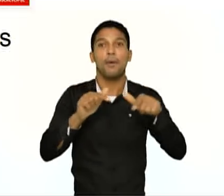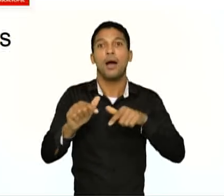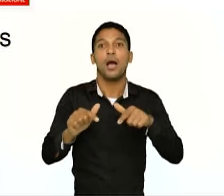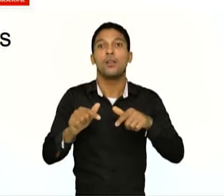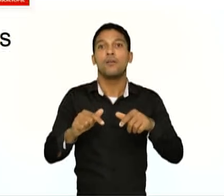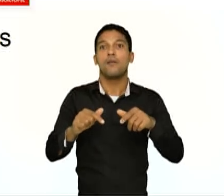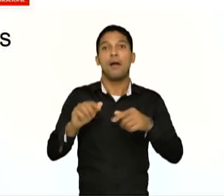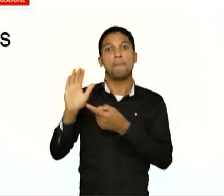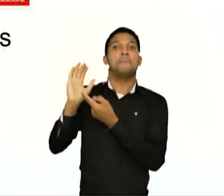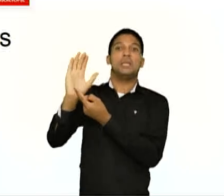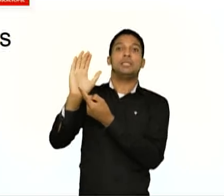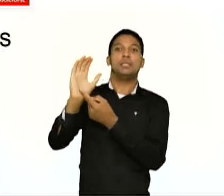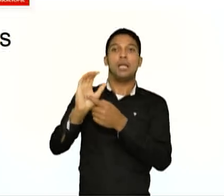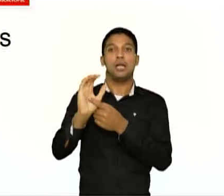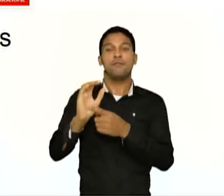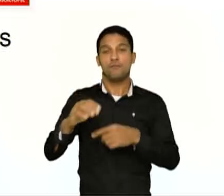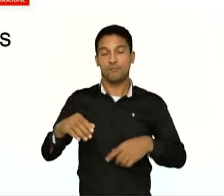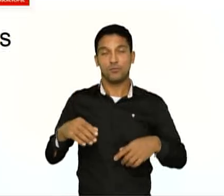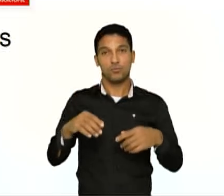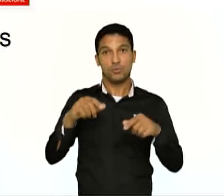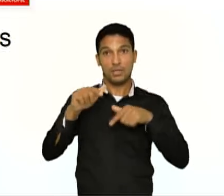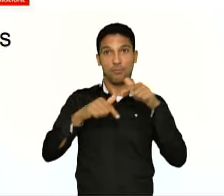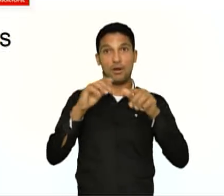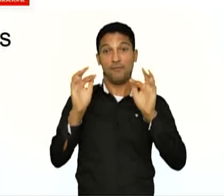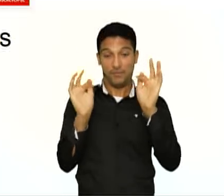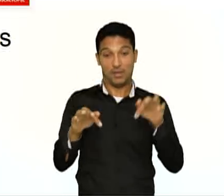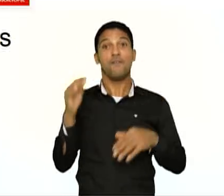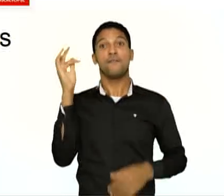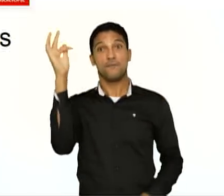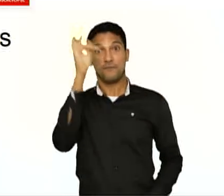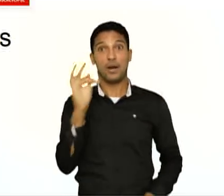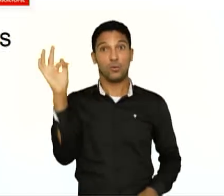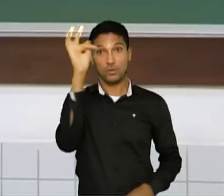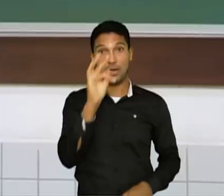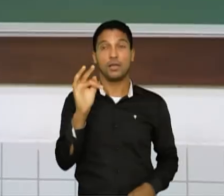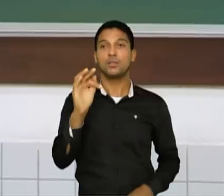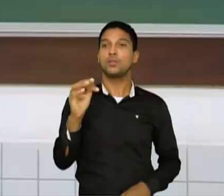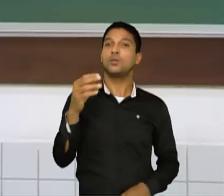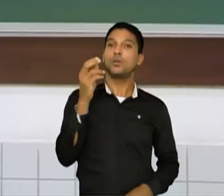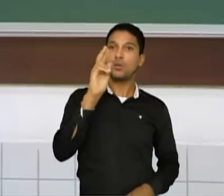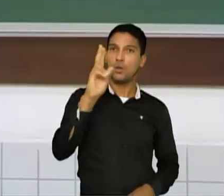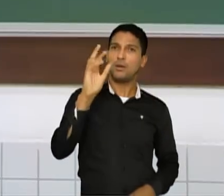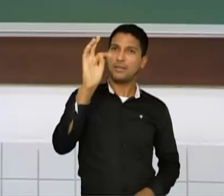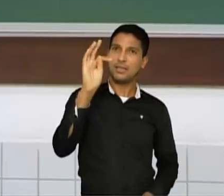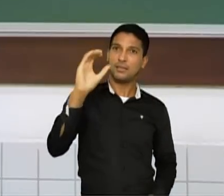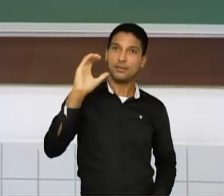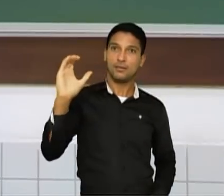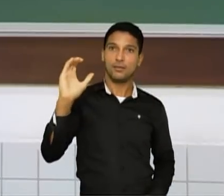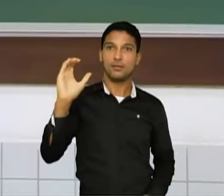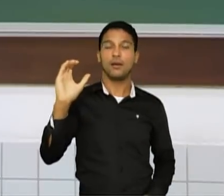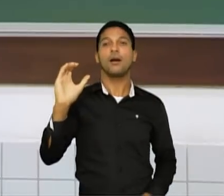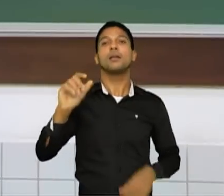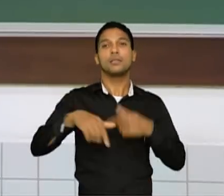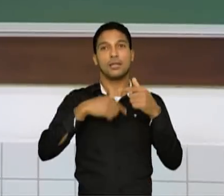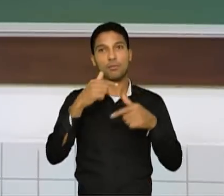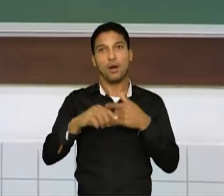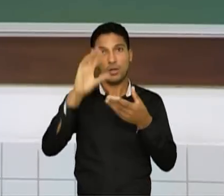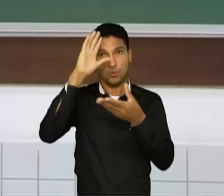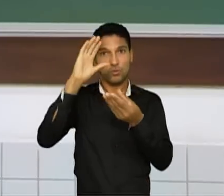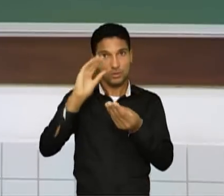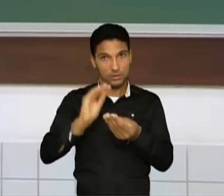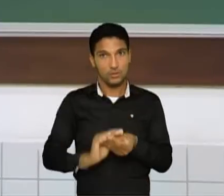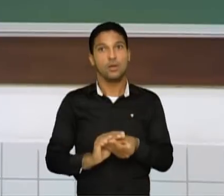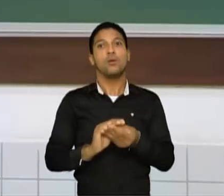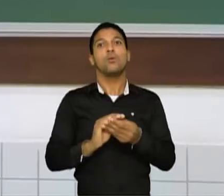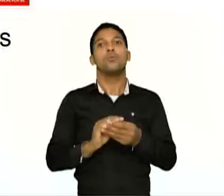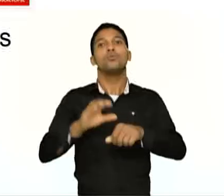mais pormenores, com mais detalhes, que a gente chama de TCC, né? A sigla TCC, trabalho de conclusão de curso. Vamos